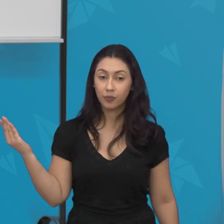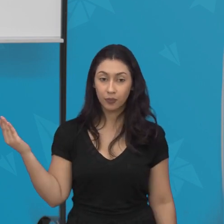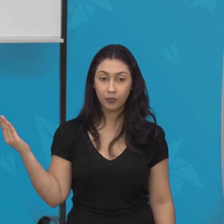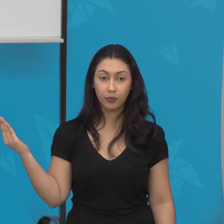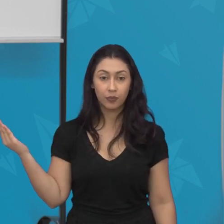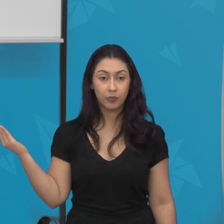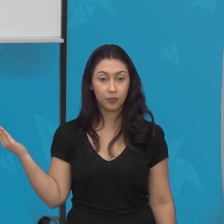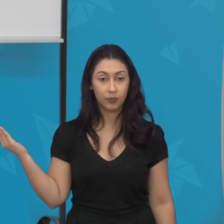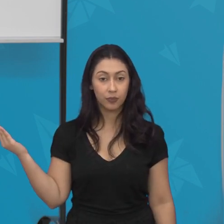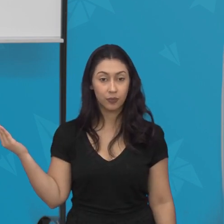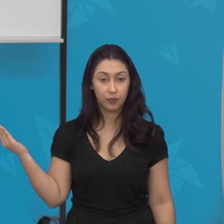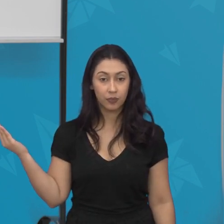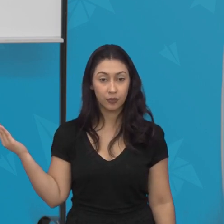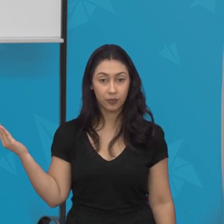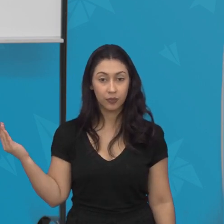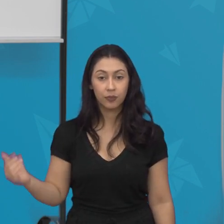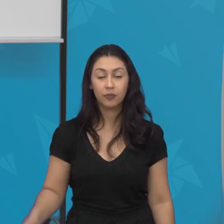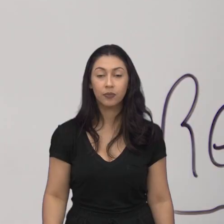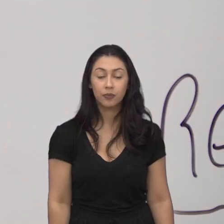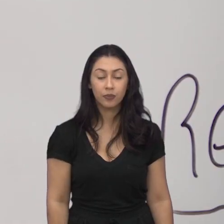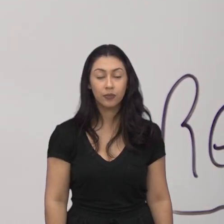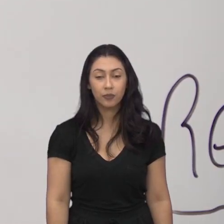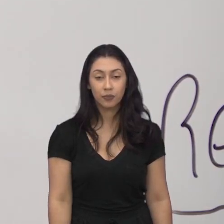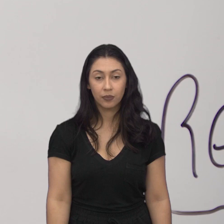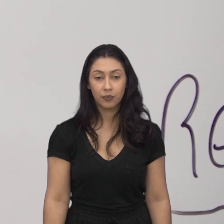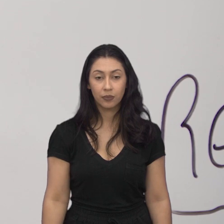dividindo, tudo bem? Gramas.